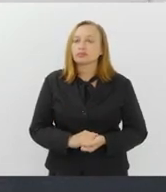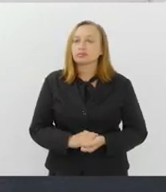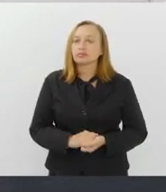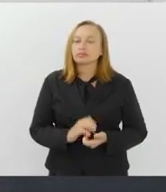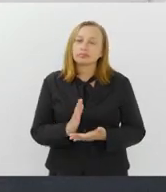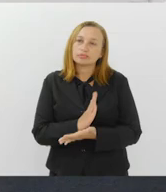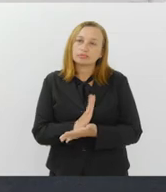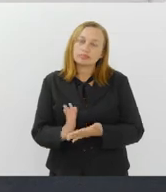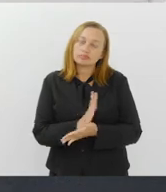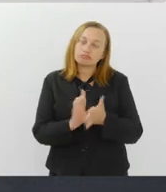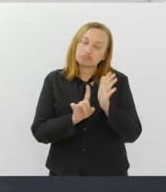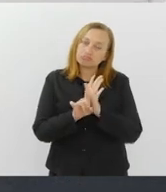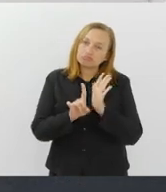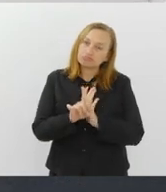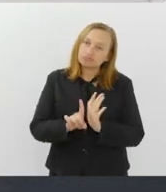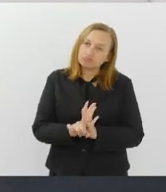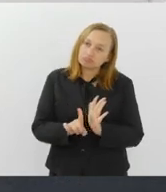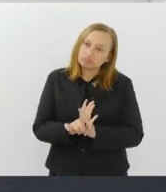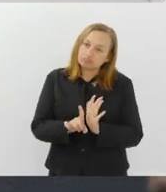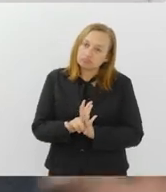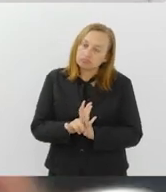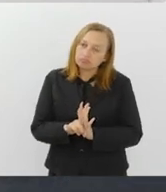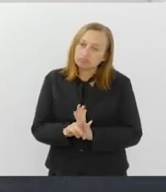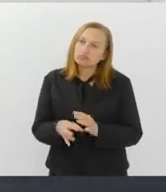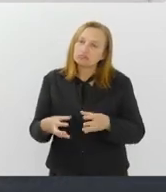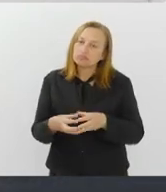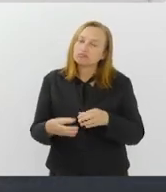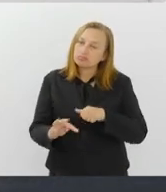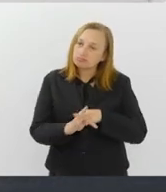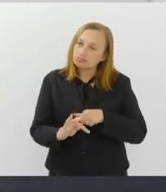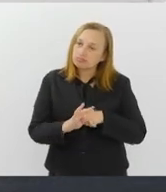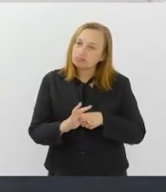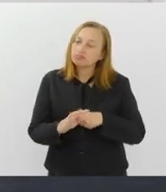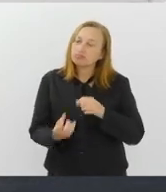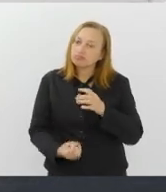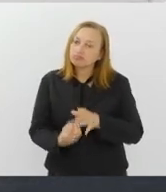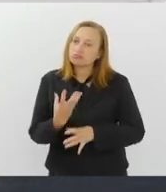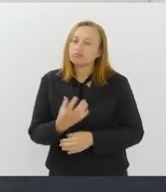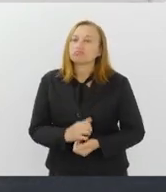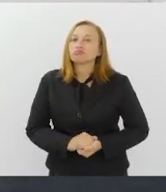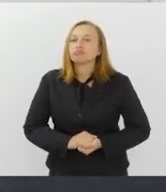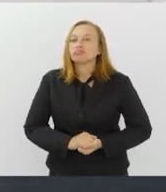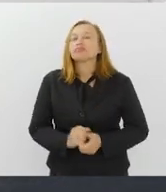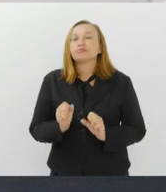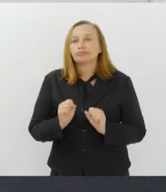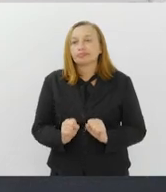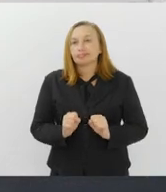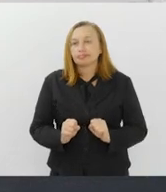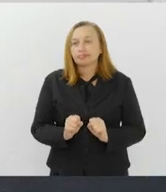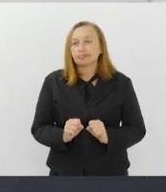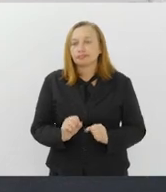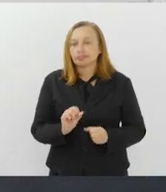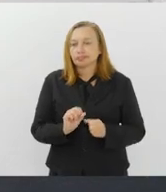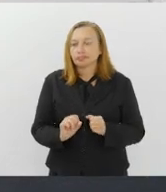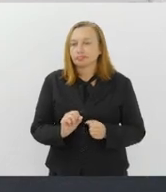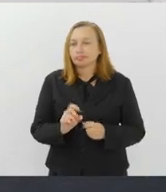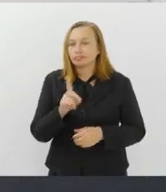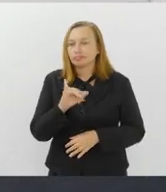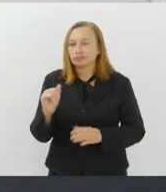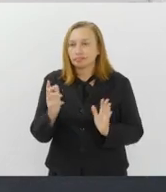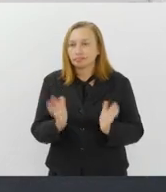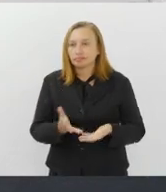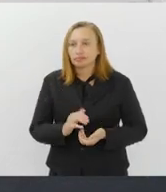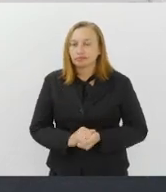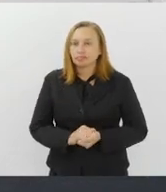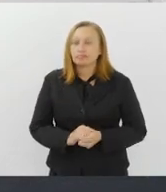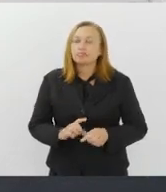algumas perguntas que nossa equipe técnica formulou para que a gente pudesse estar fazendo no dia de hoje.